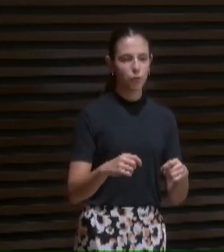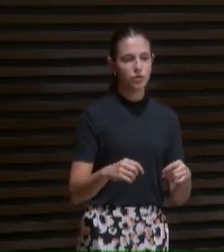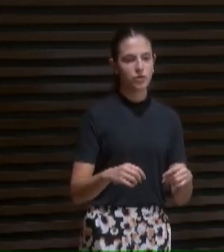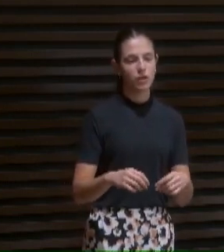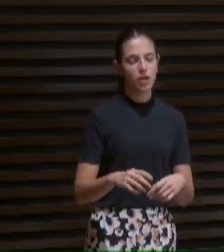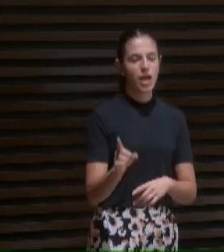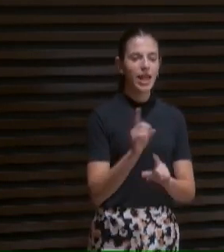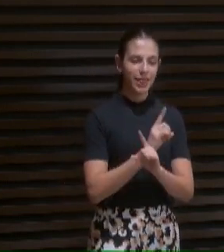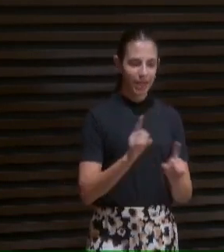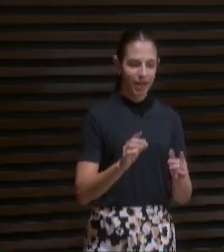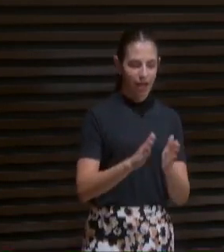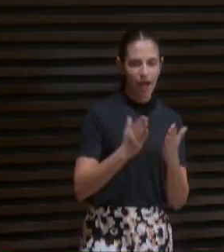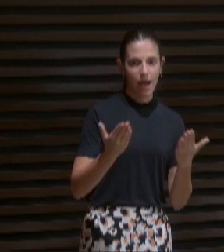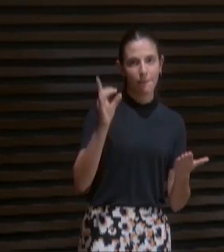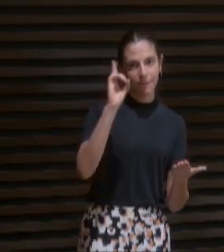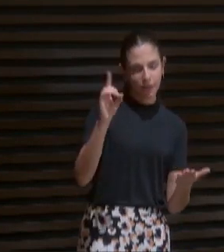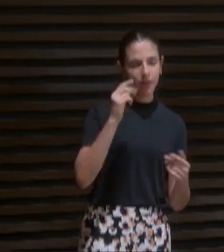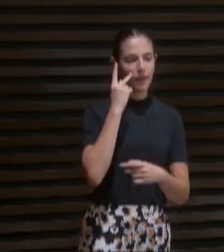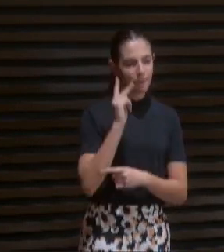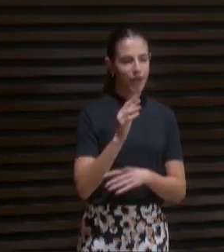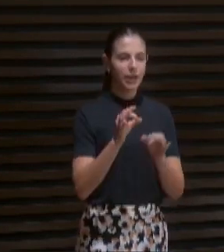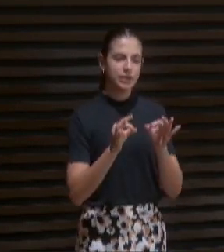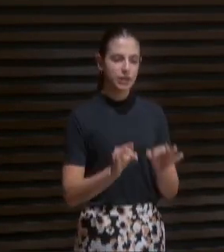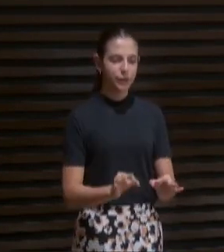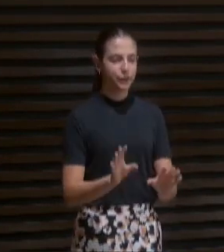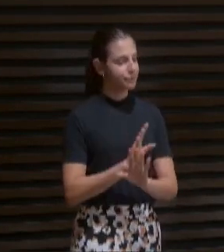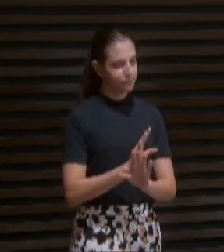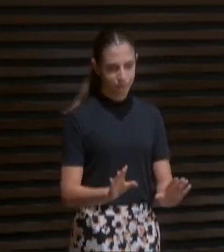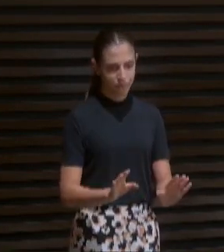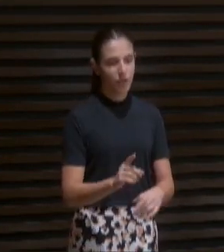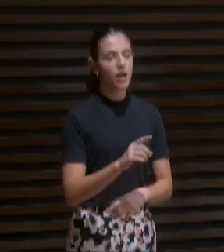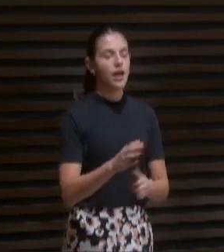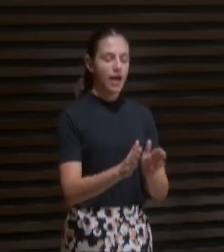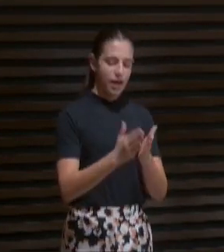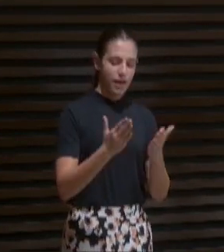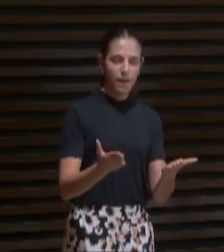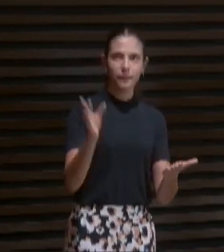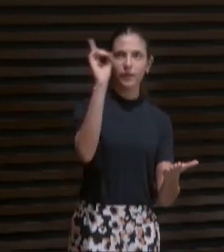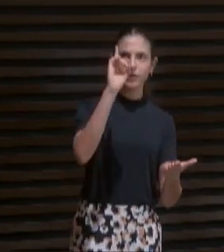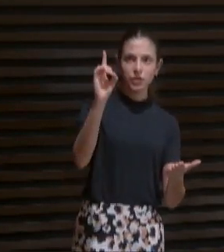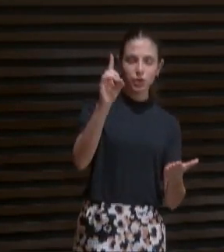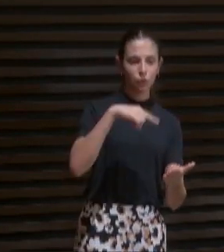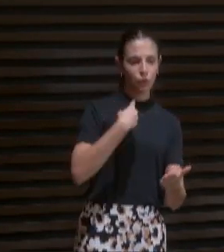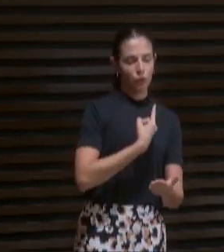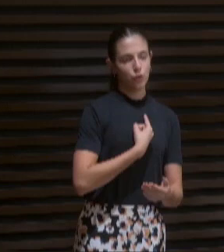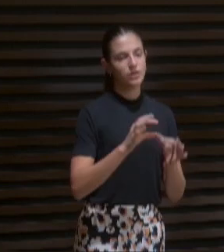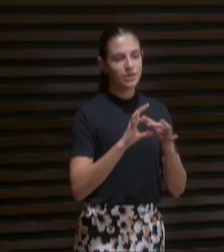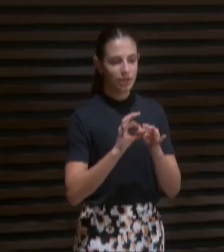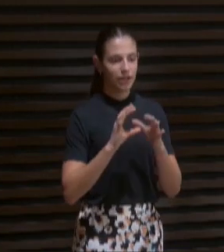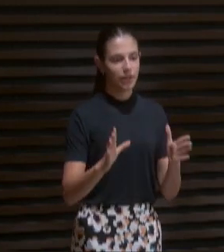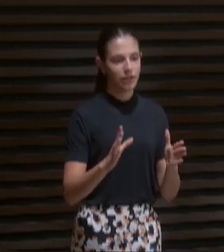correto. A Bíblia, a palavra de Deus, nos autoriza a ser bem